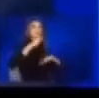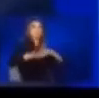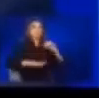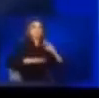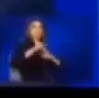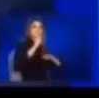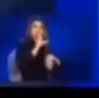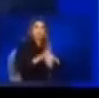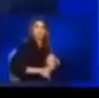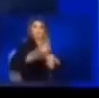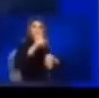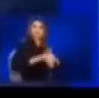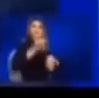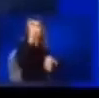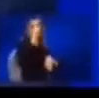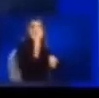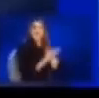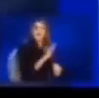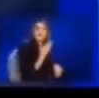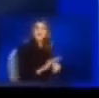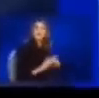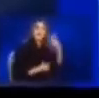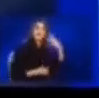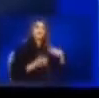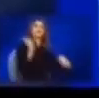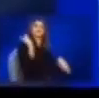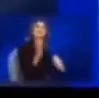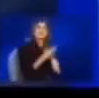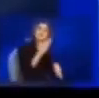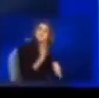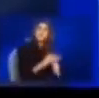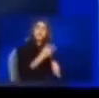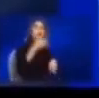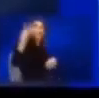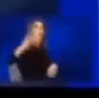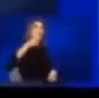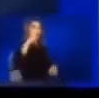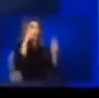treinamento. Terceiro, treinamento. Quarto, atenção.